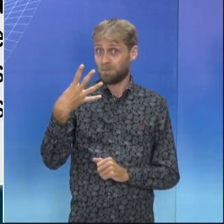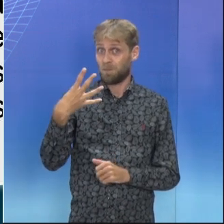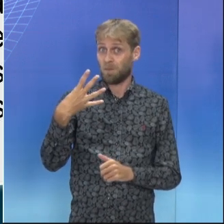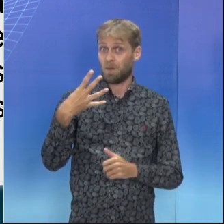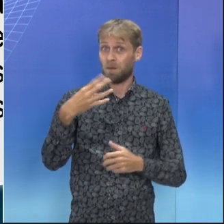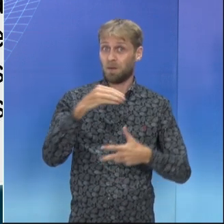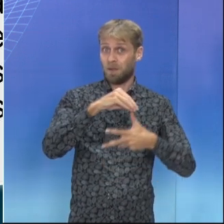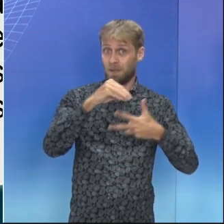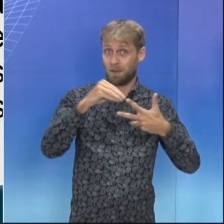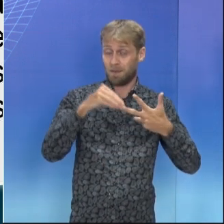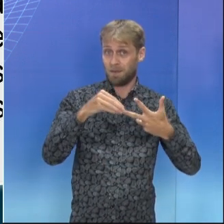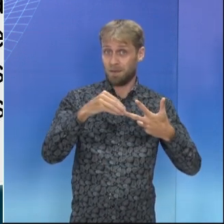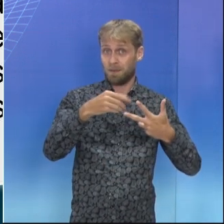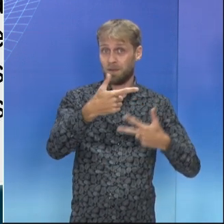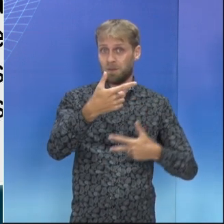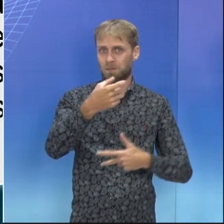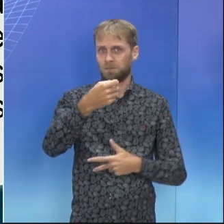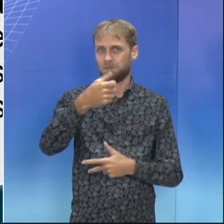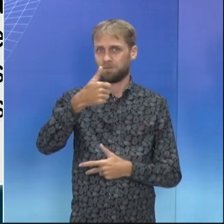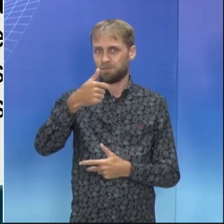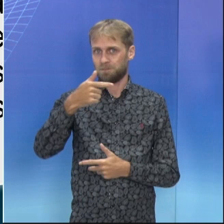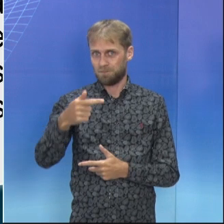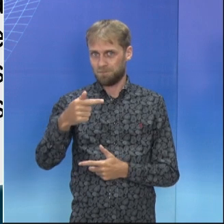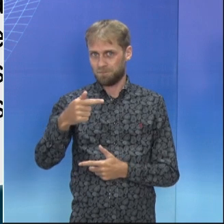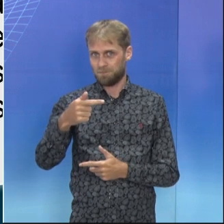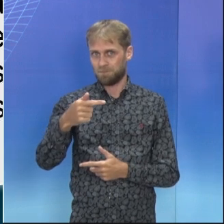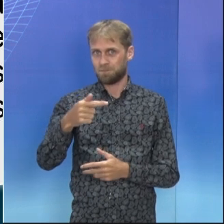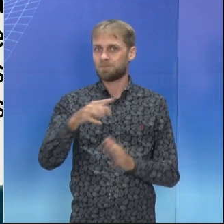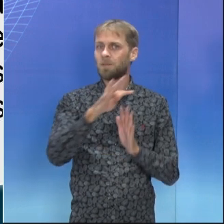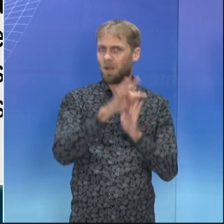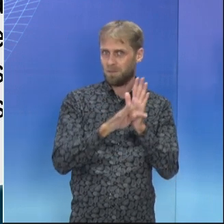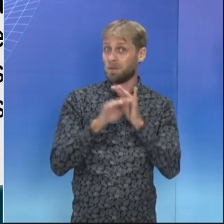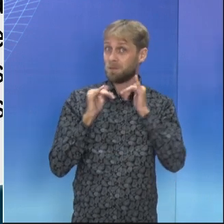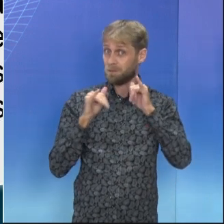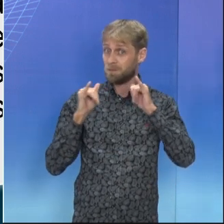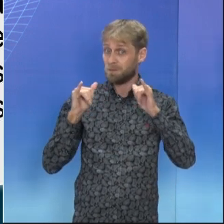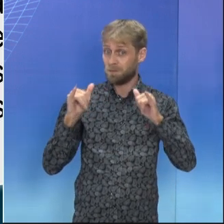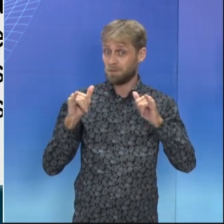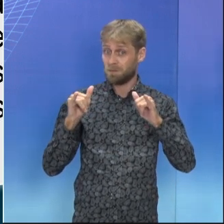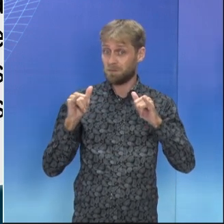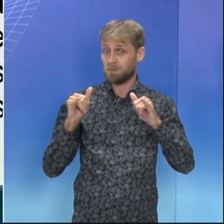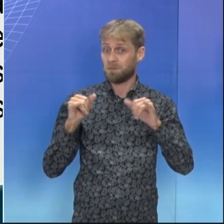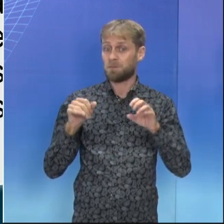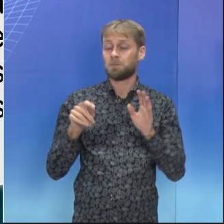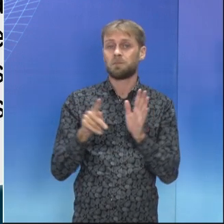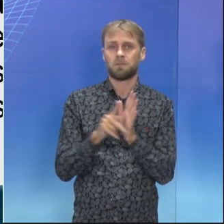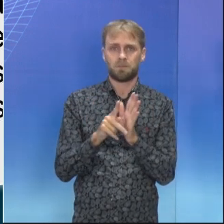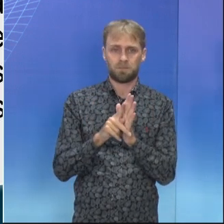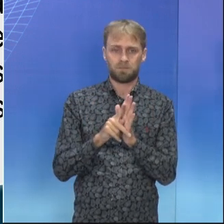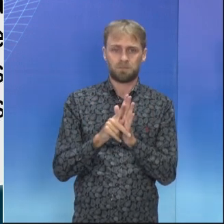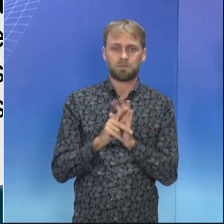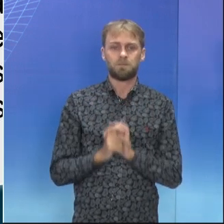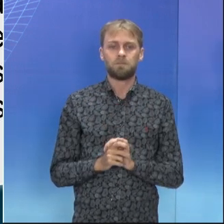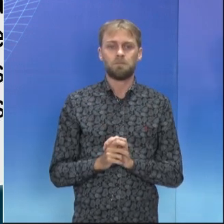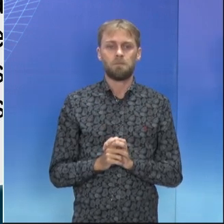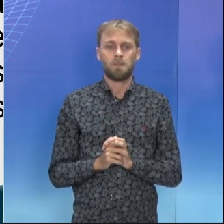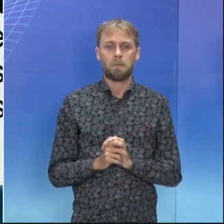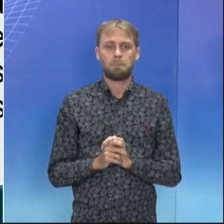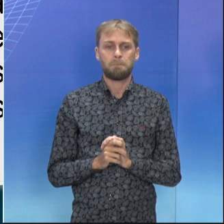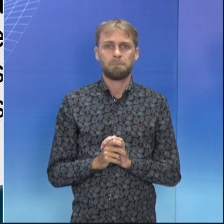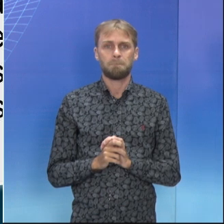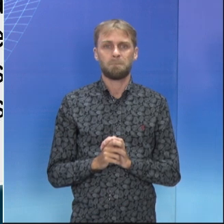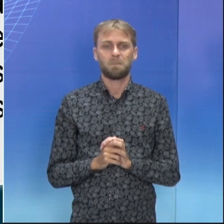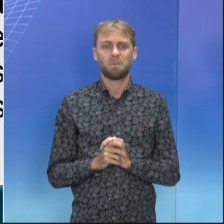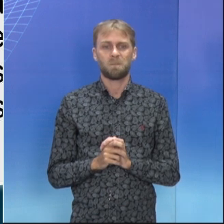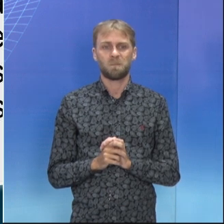A questão 4 do Enem de 2017. É um texto jornalístico e trata da seguinte